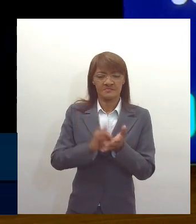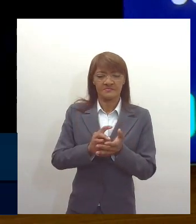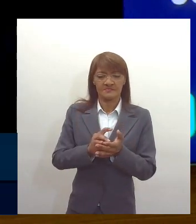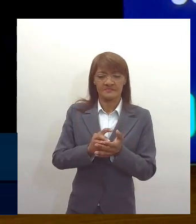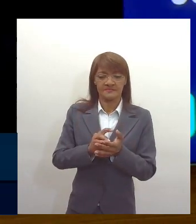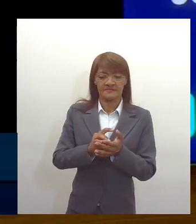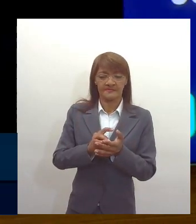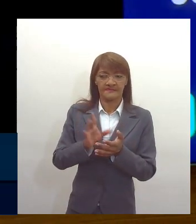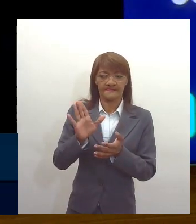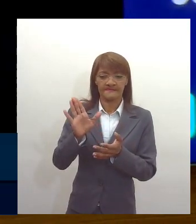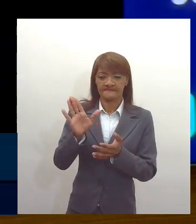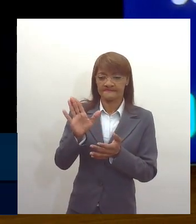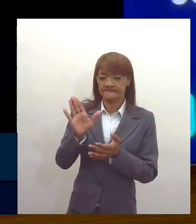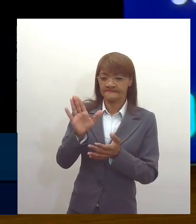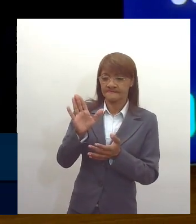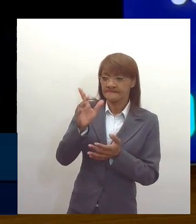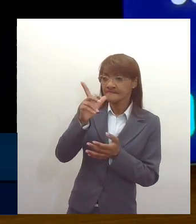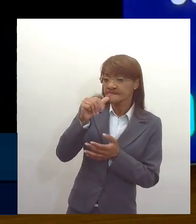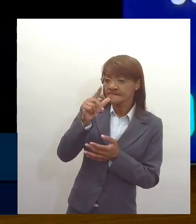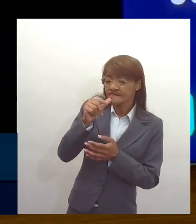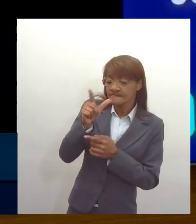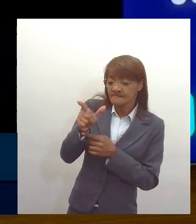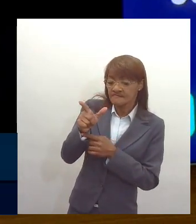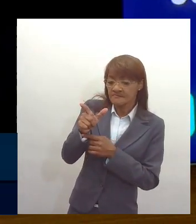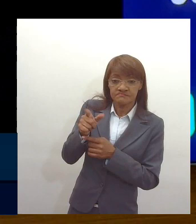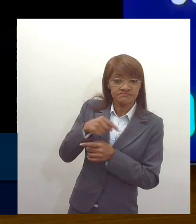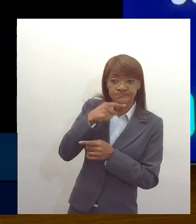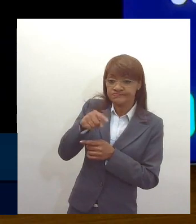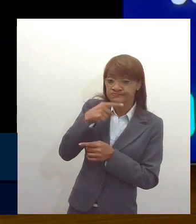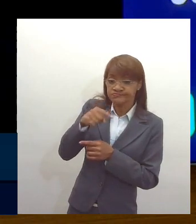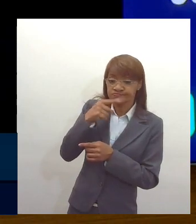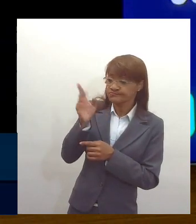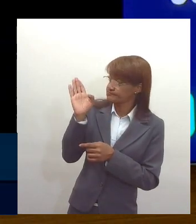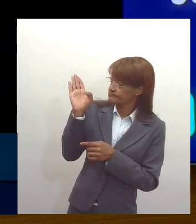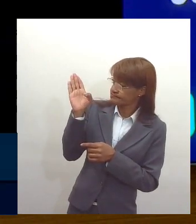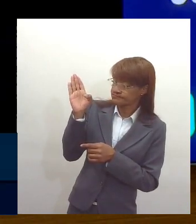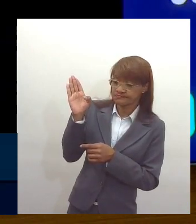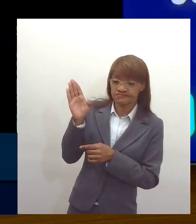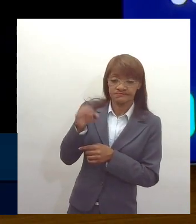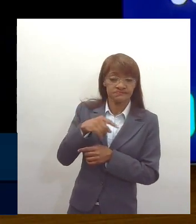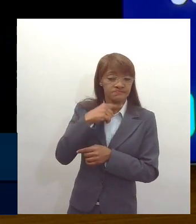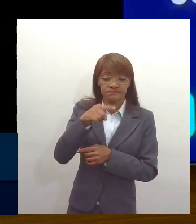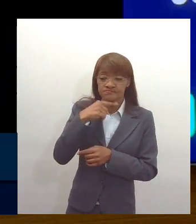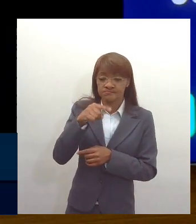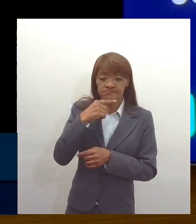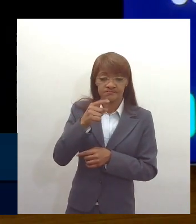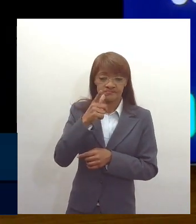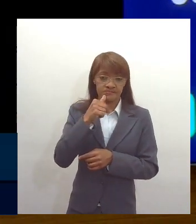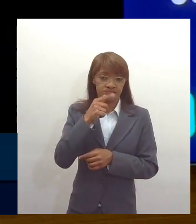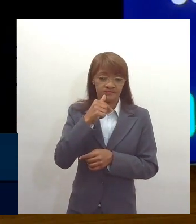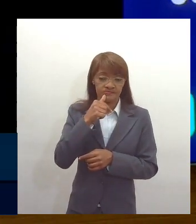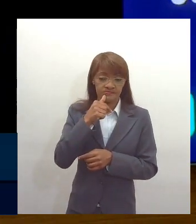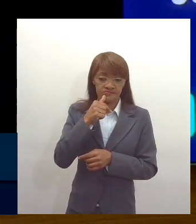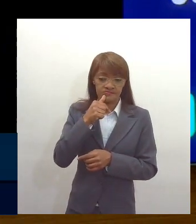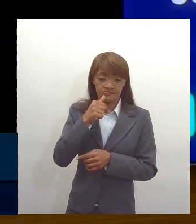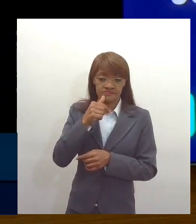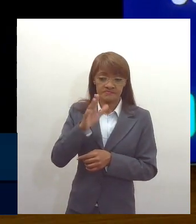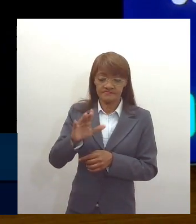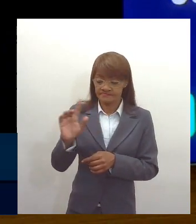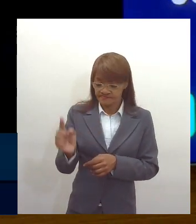entupido e que não tinha água gelada. Olha lá, o único bebedouro ali naquela parte,